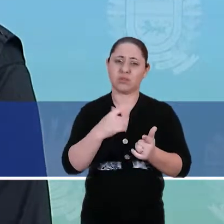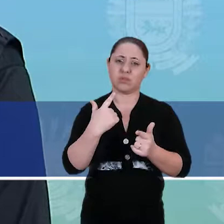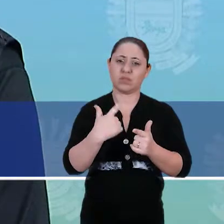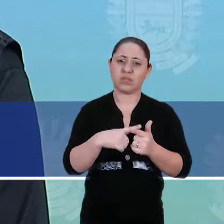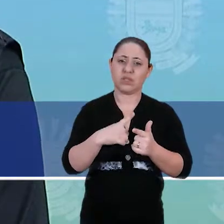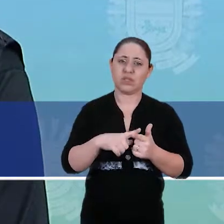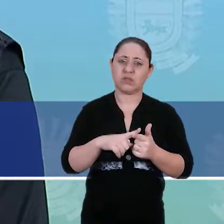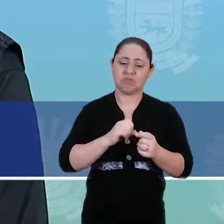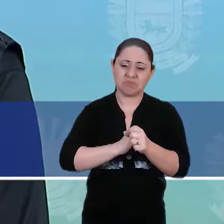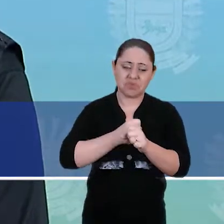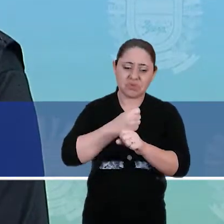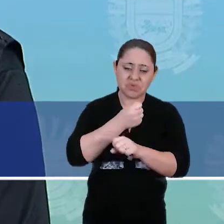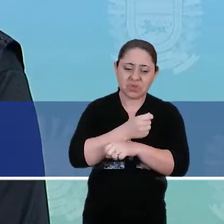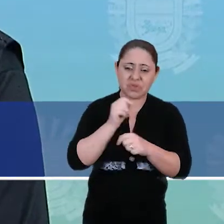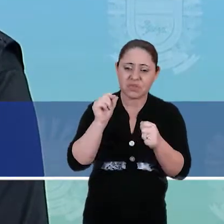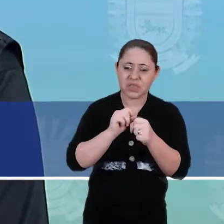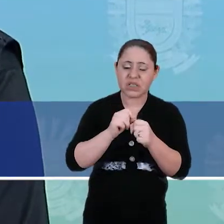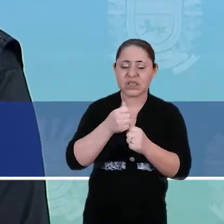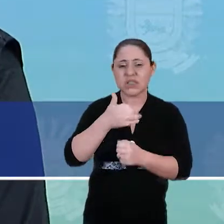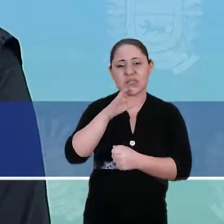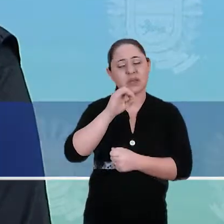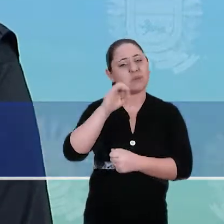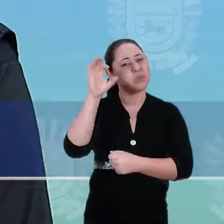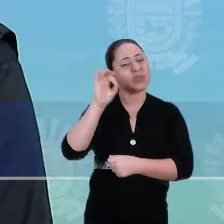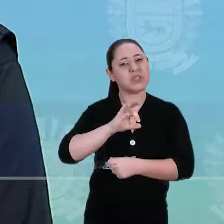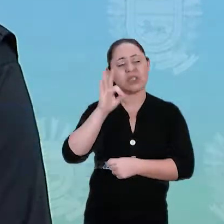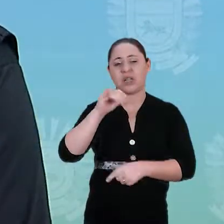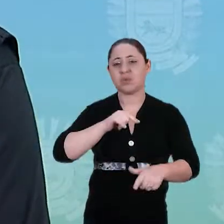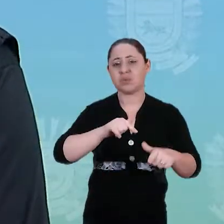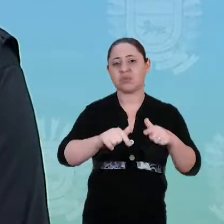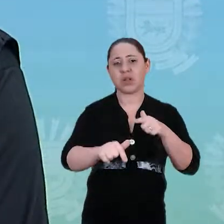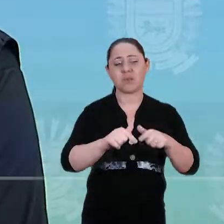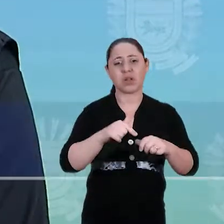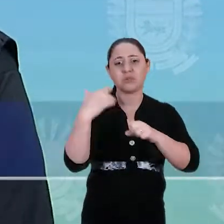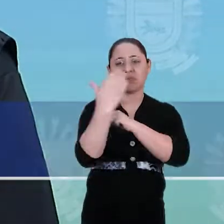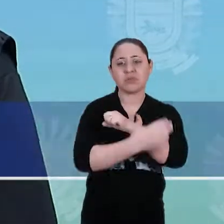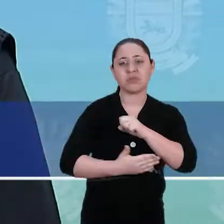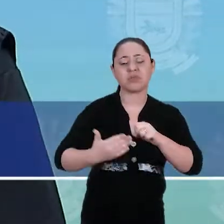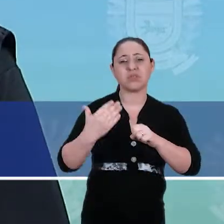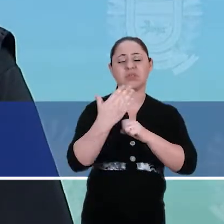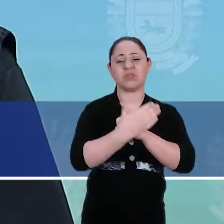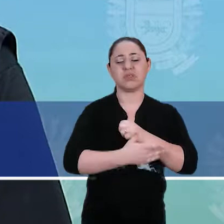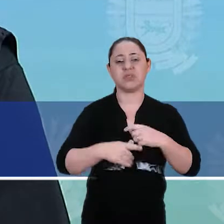para a gente exercer 100% o trabalho que a gente